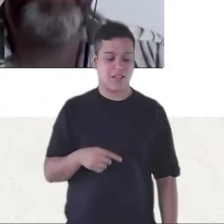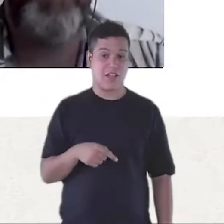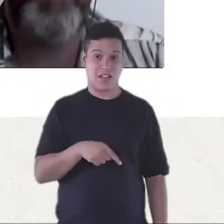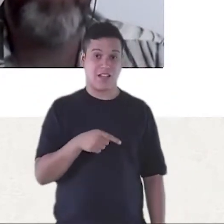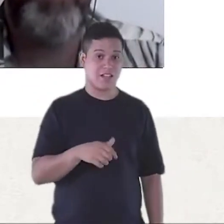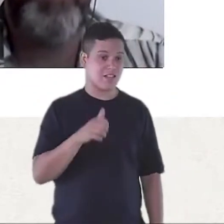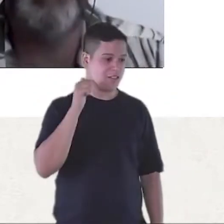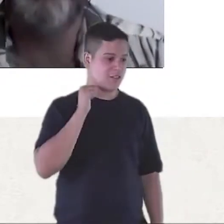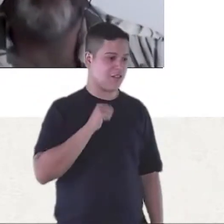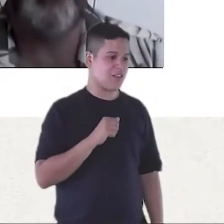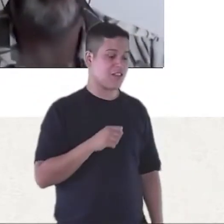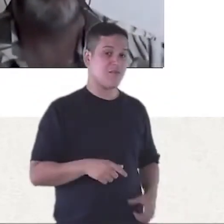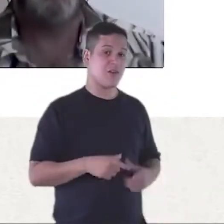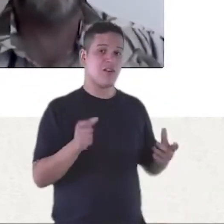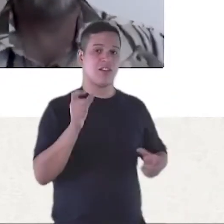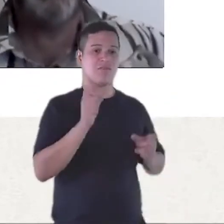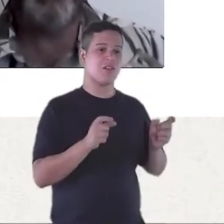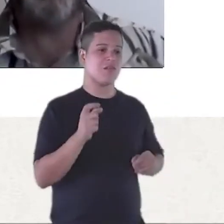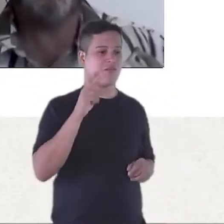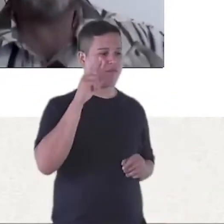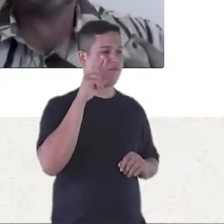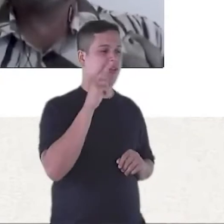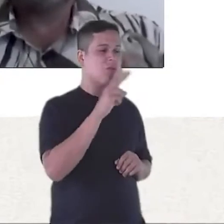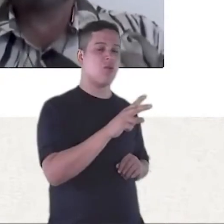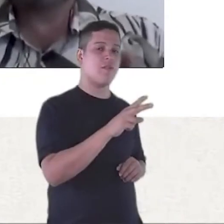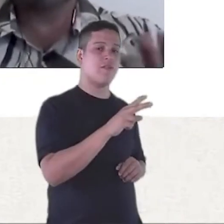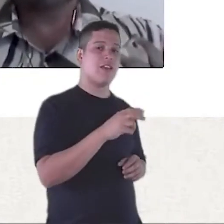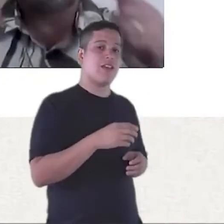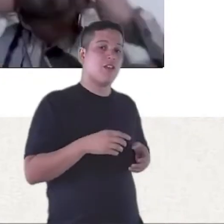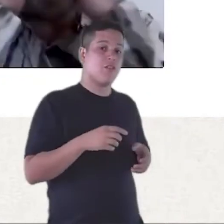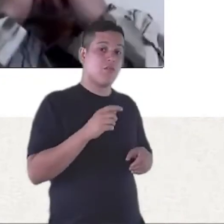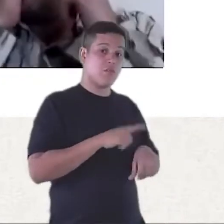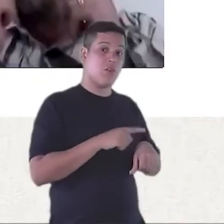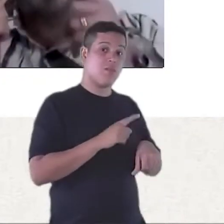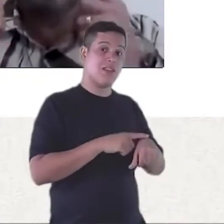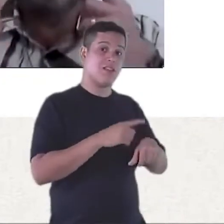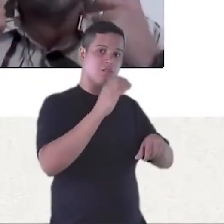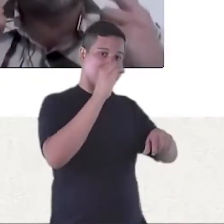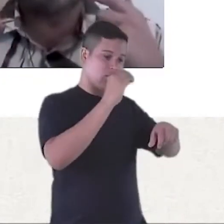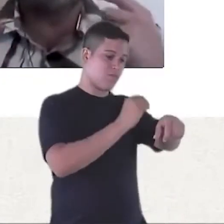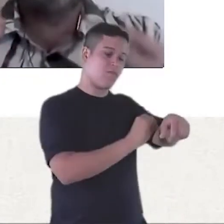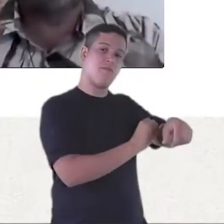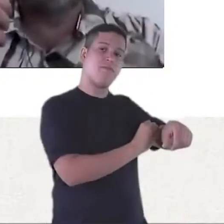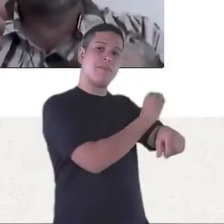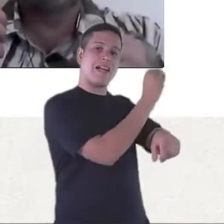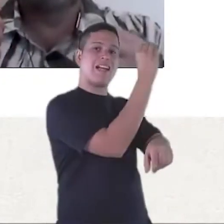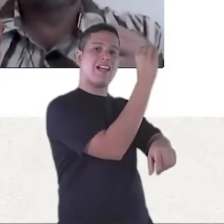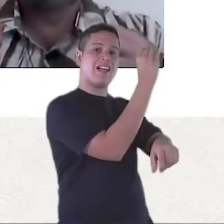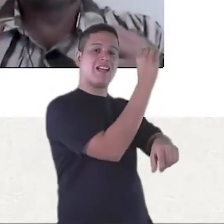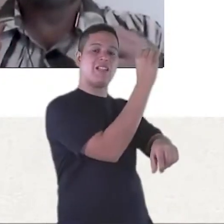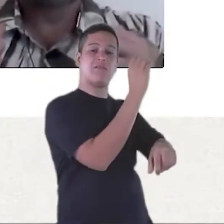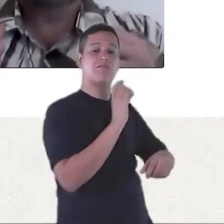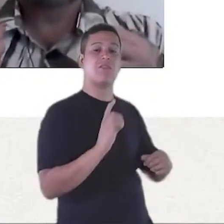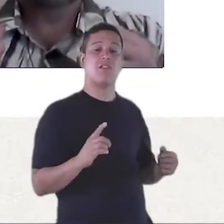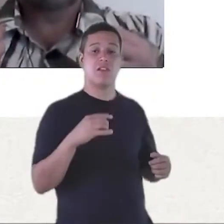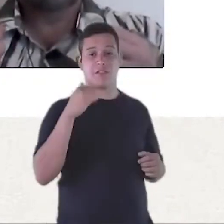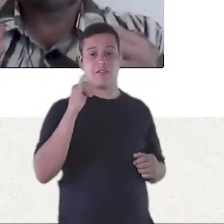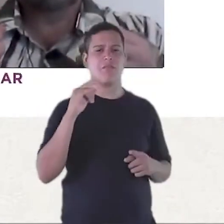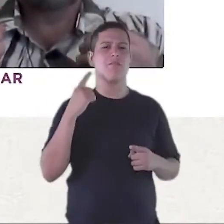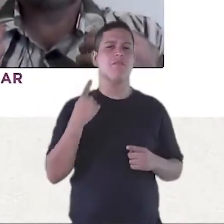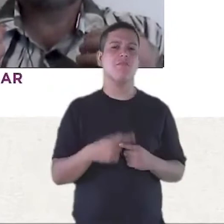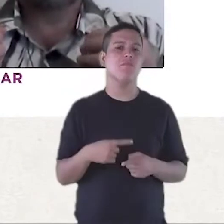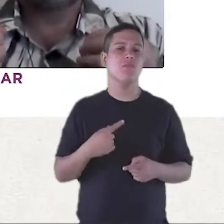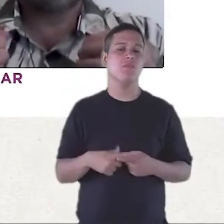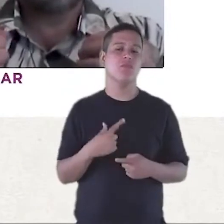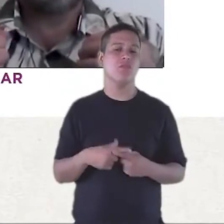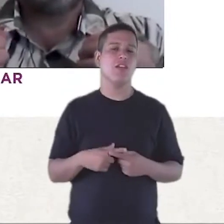sol. Não, é o entardecer, é justamente, mas Por quê? o Peraí, quanto o tem que mineiro. explicar por quê. Não é porque não acorda